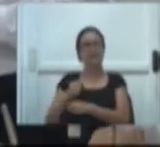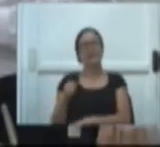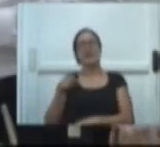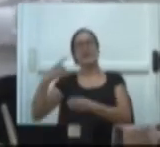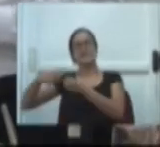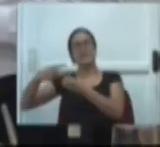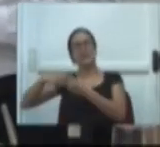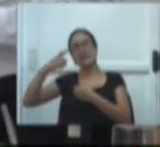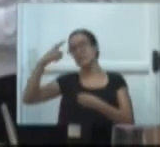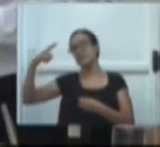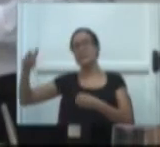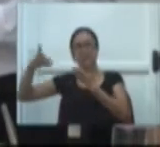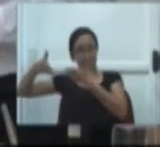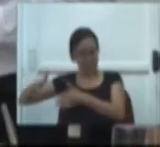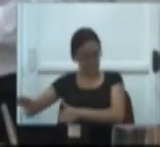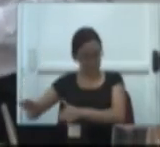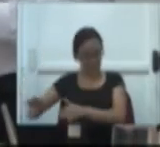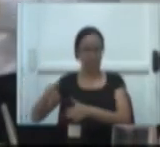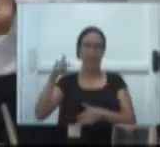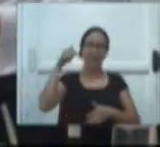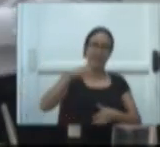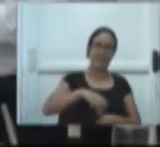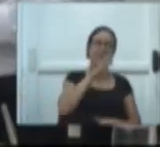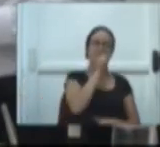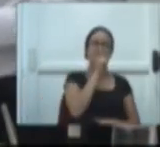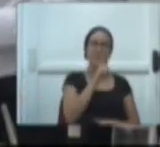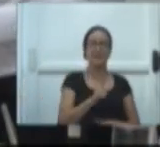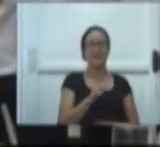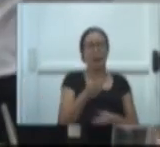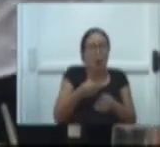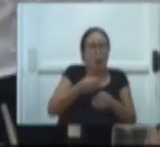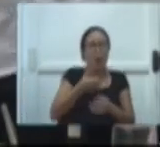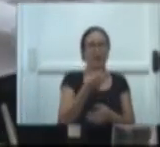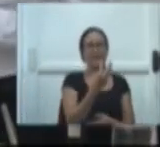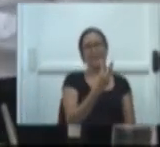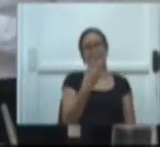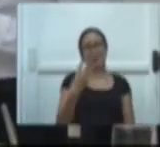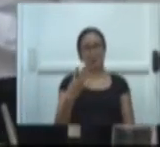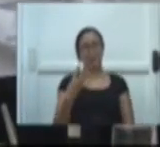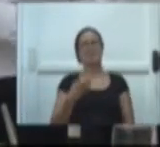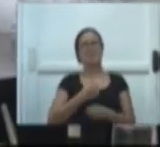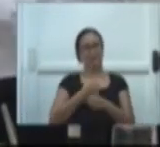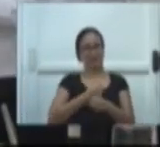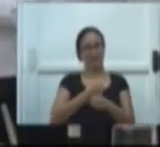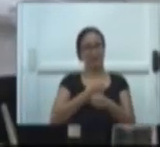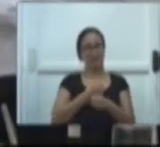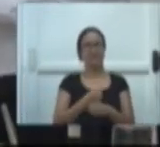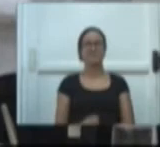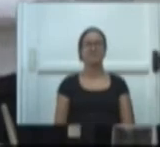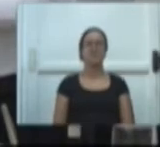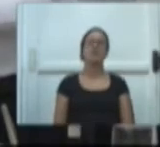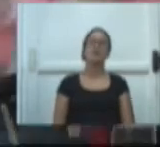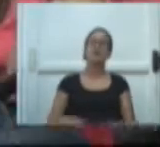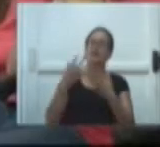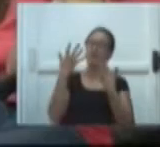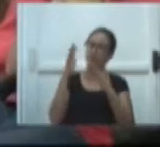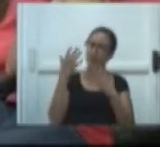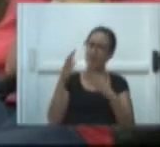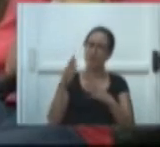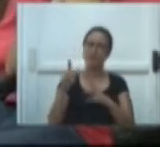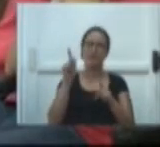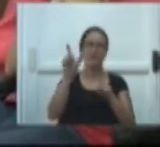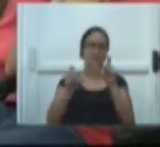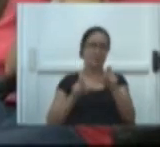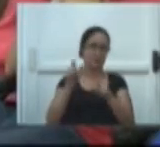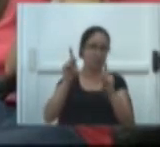me solidarizar aí com a população por conta dessa epidemia de dengue. Também lá em casa tivemos os casos de dengue, estamos todos juntos,